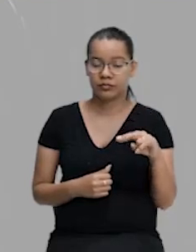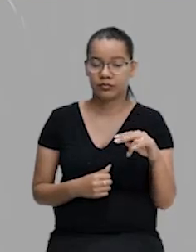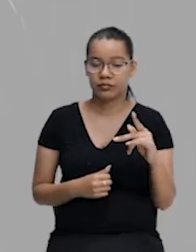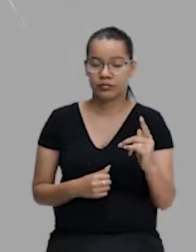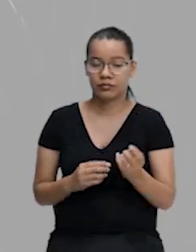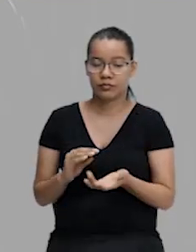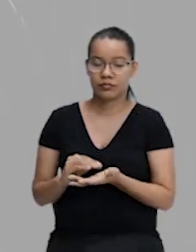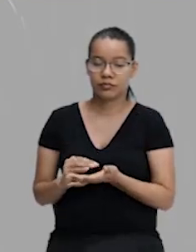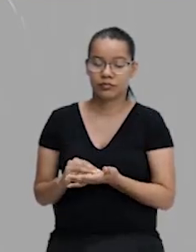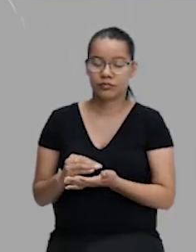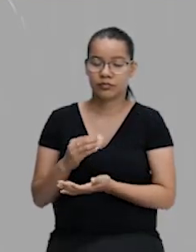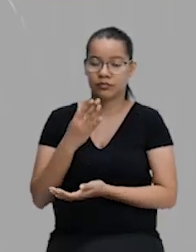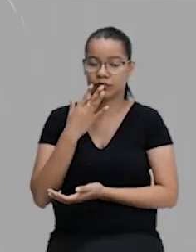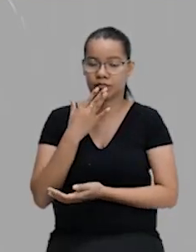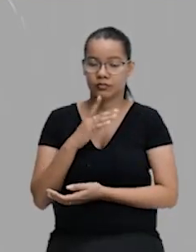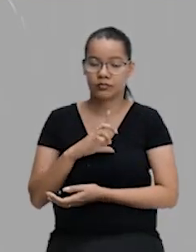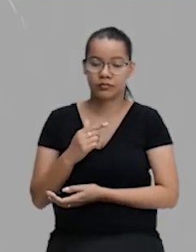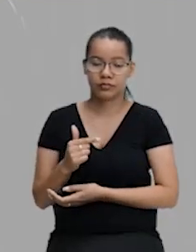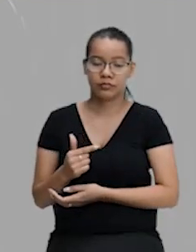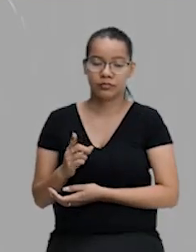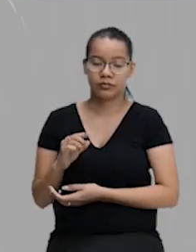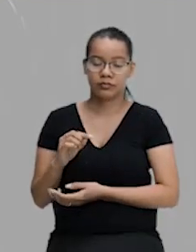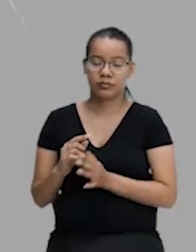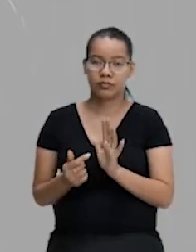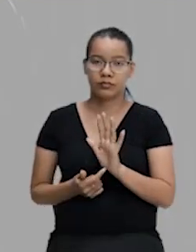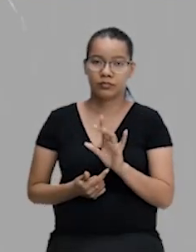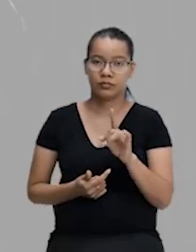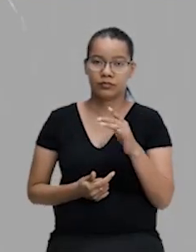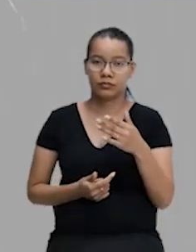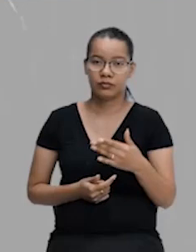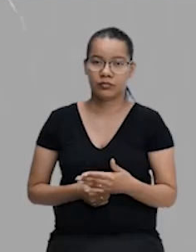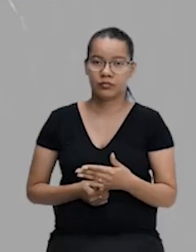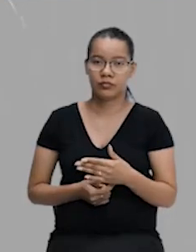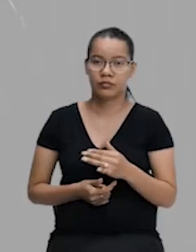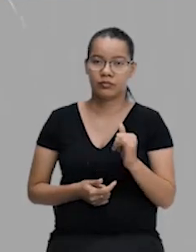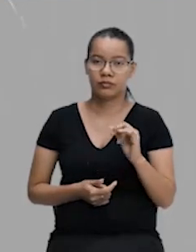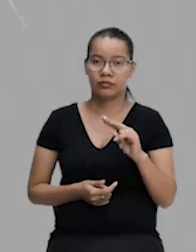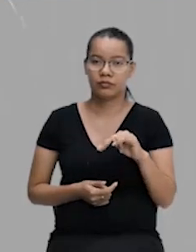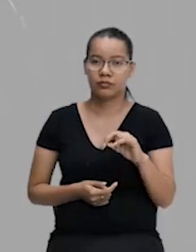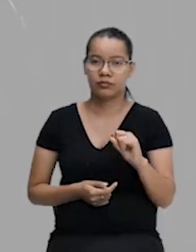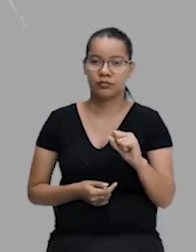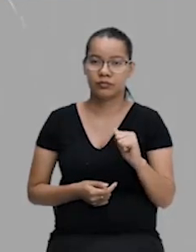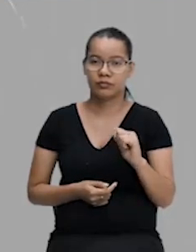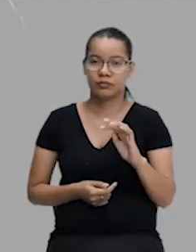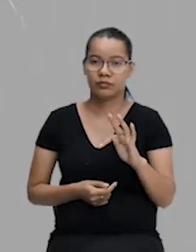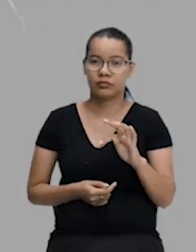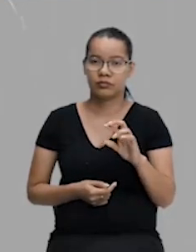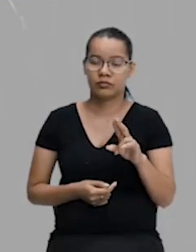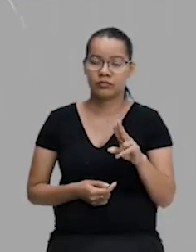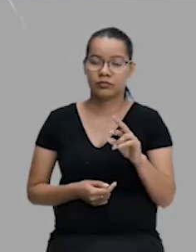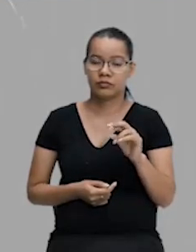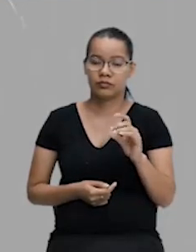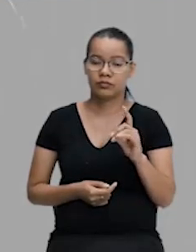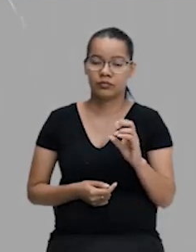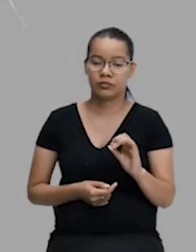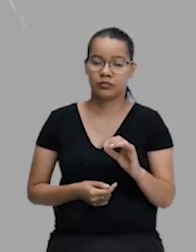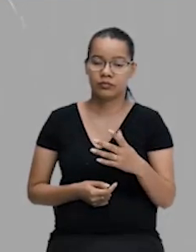um indicativo, né, que você está diante de um composto insaturado, no caso do óleo. E